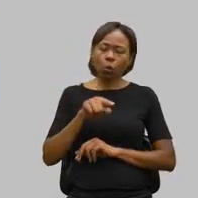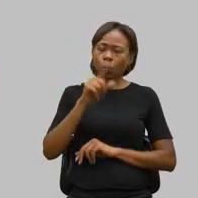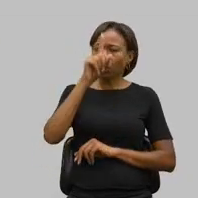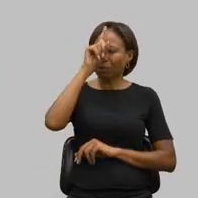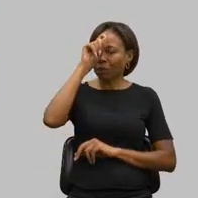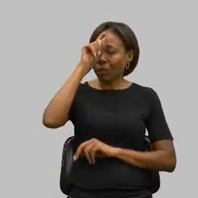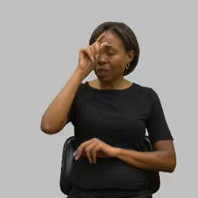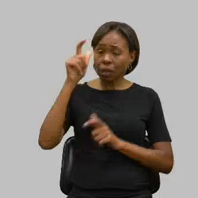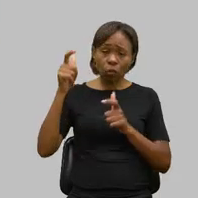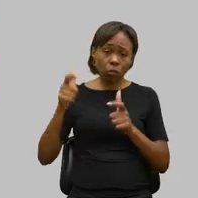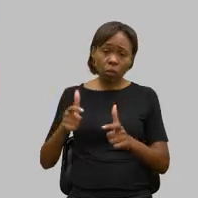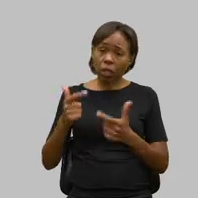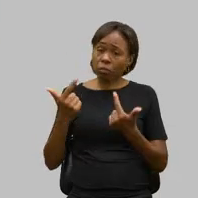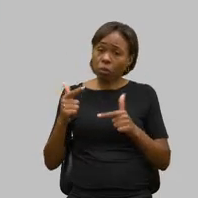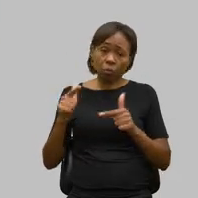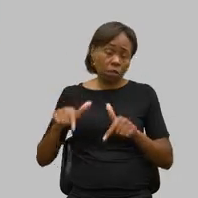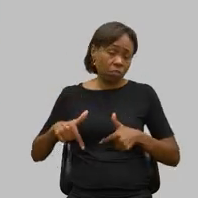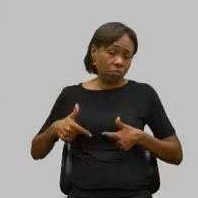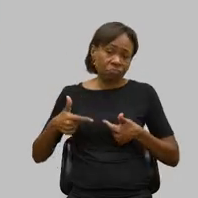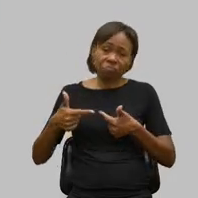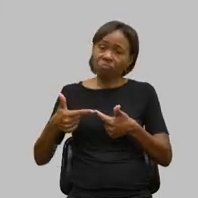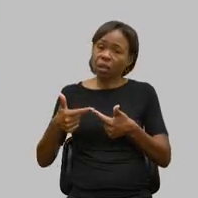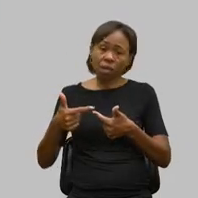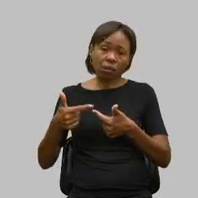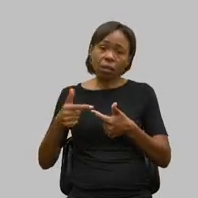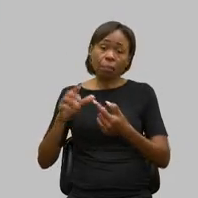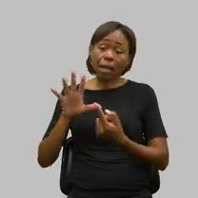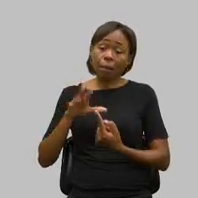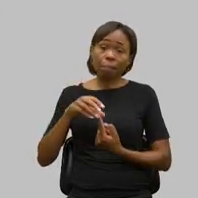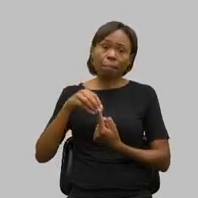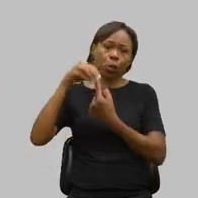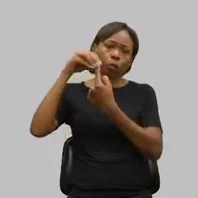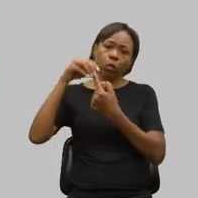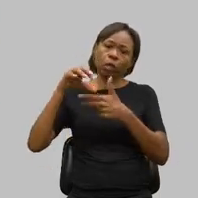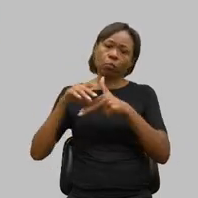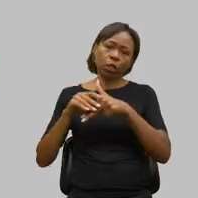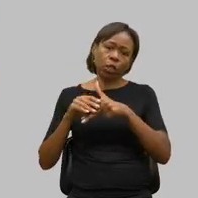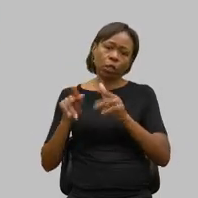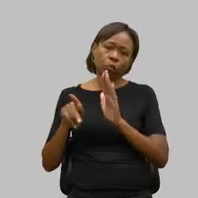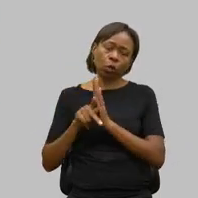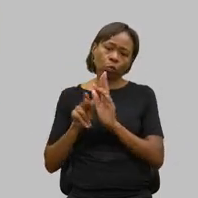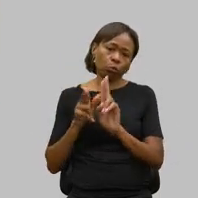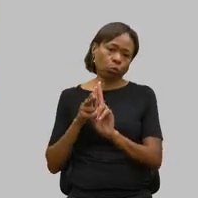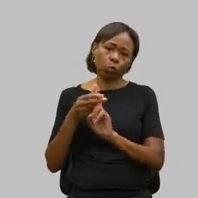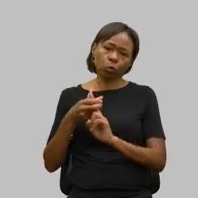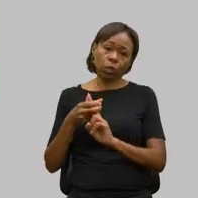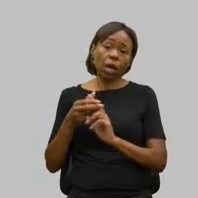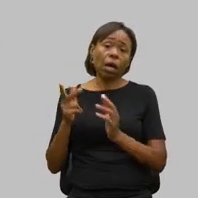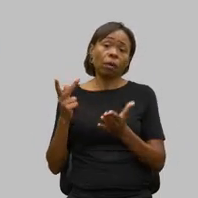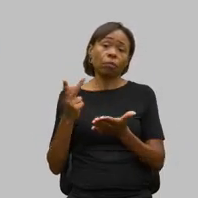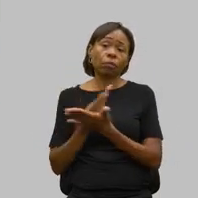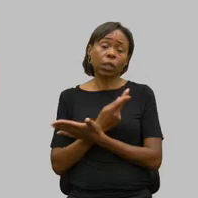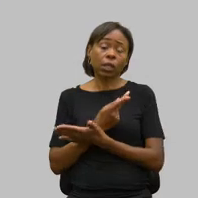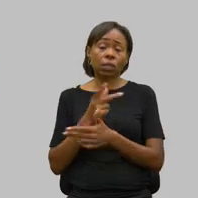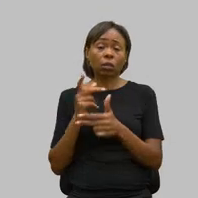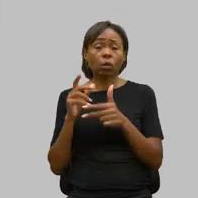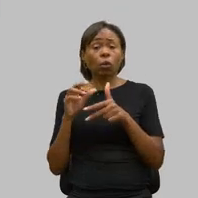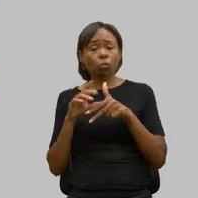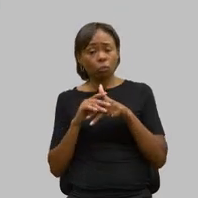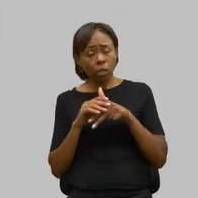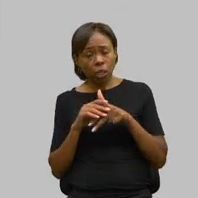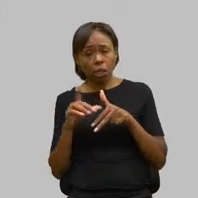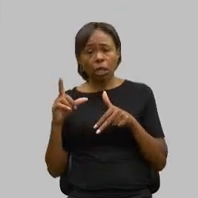essa vocação, essa dedicação de priorizar o paciente do SUS. Então, ele acaba tendo serviço,